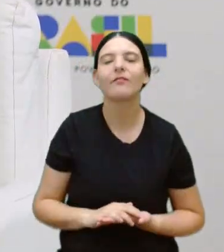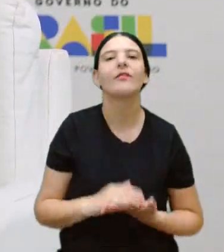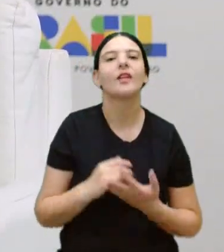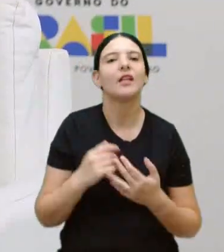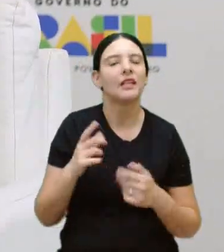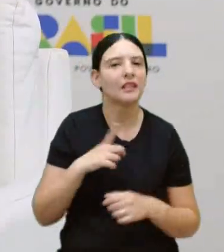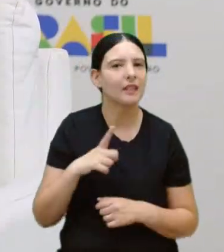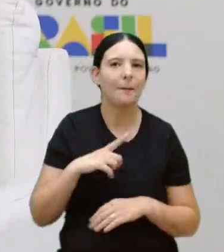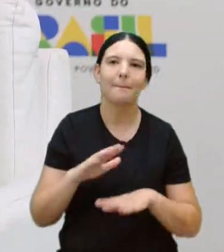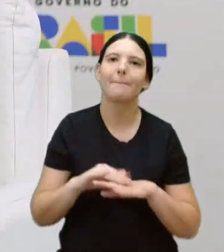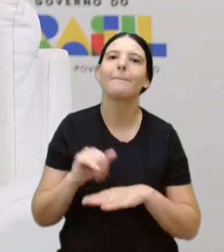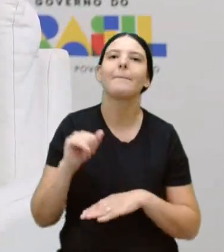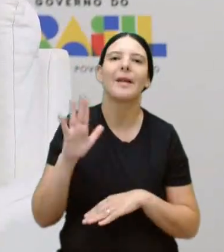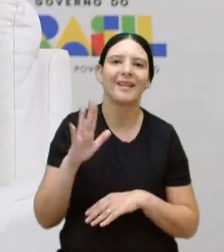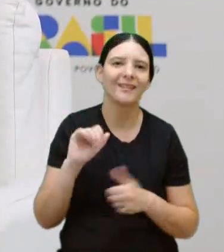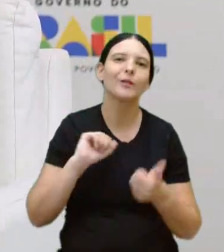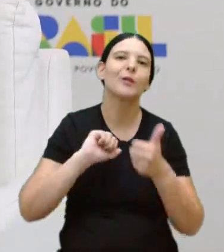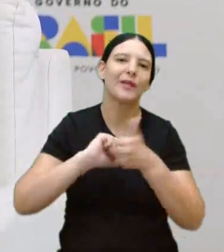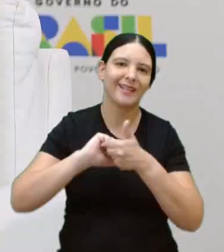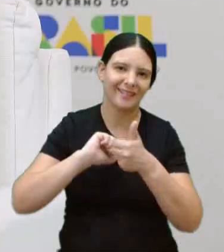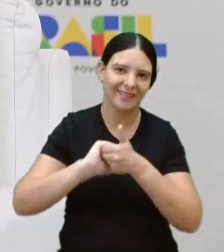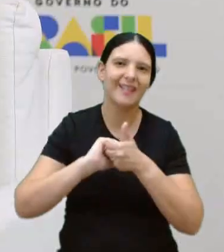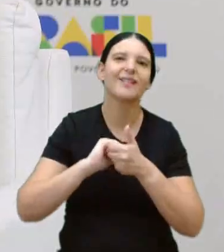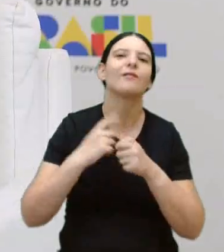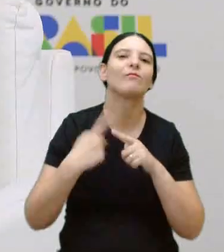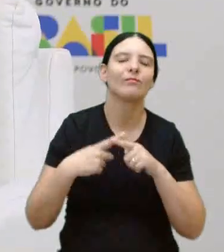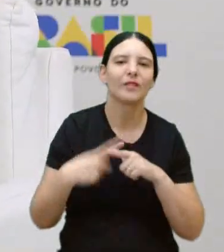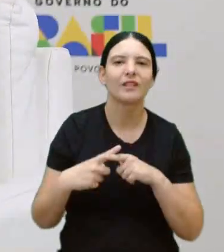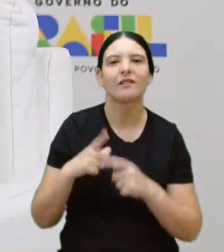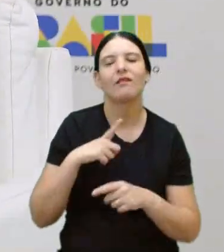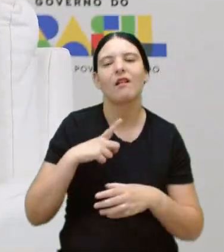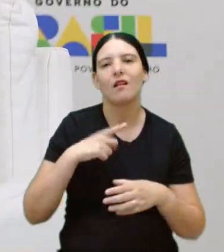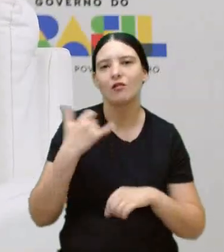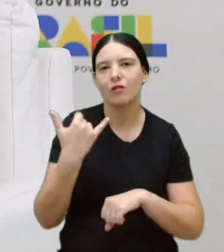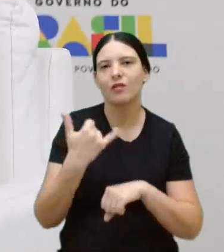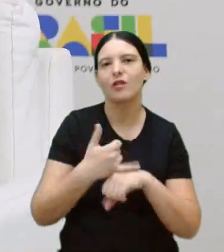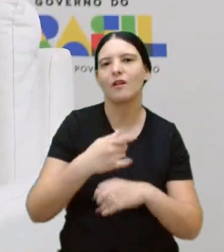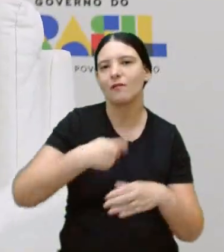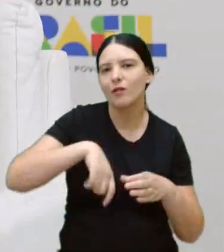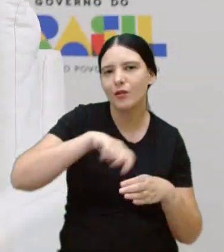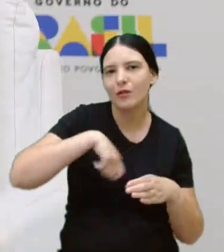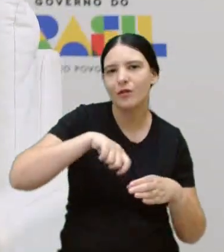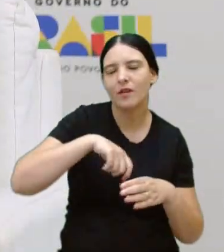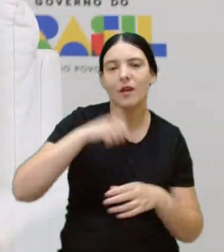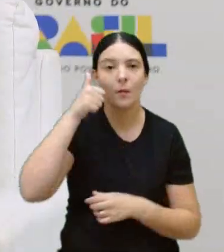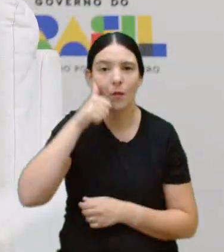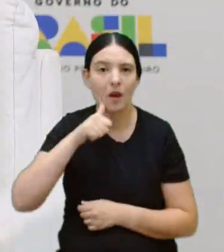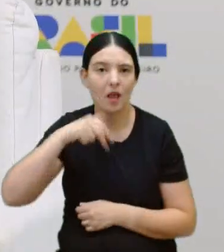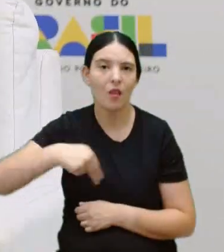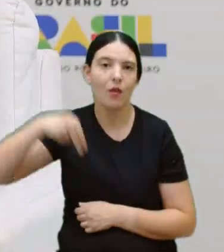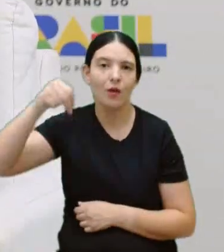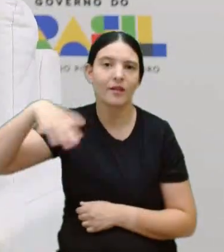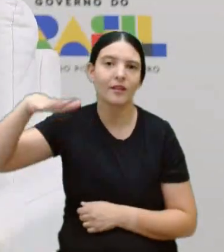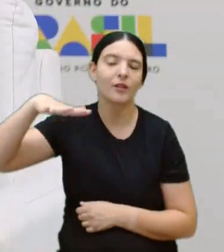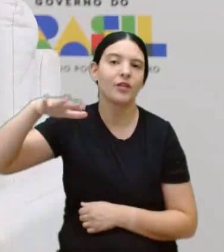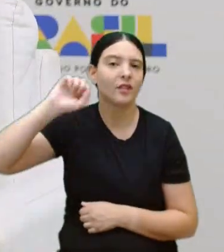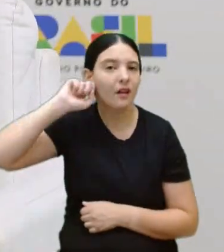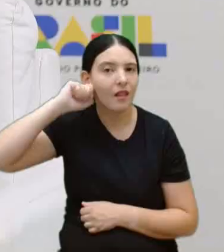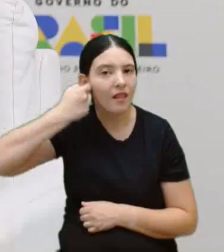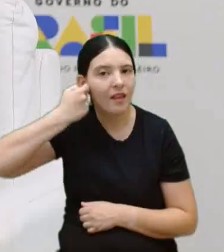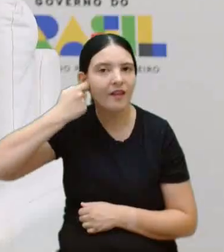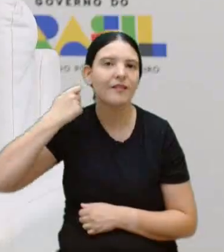mais qualidades no campo como chefe de cozinha que uma mulher nordestina, negra, com sotaque, né,